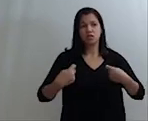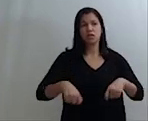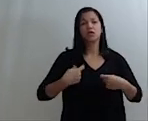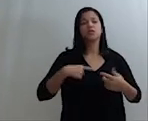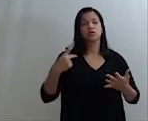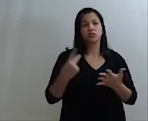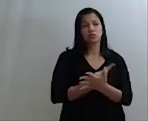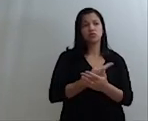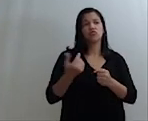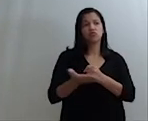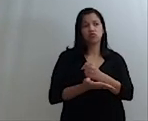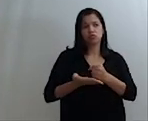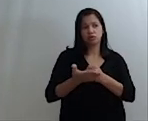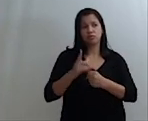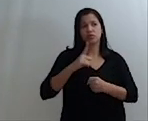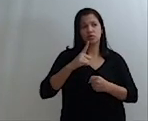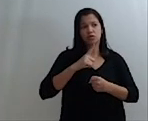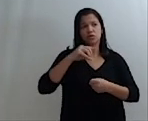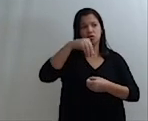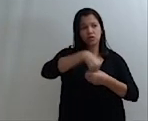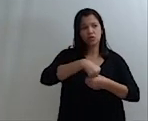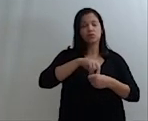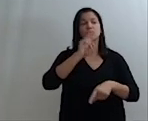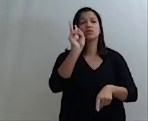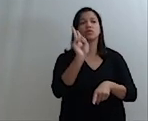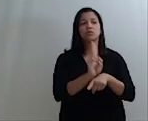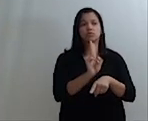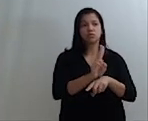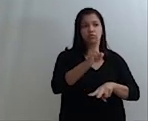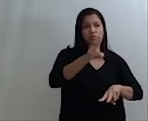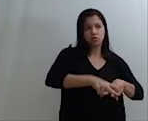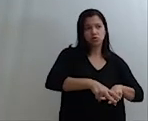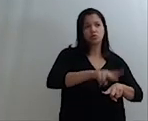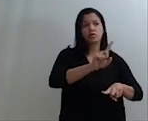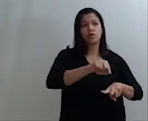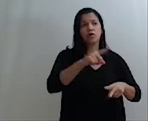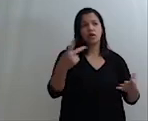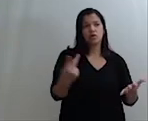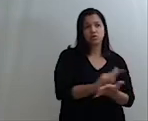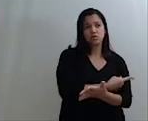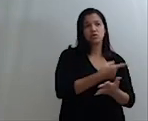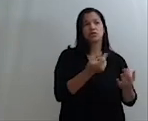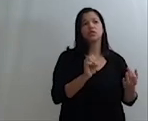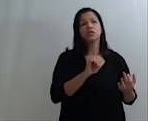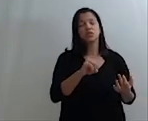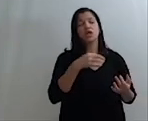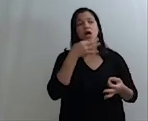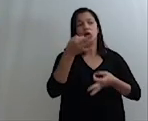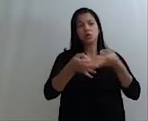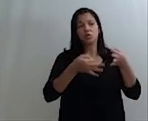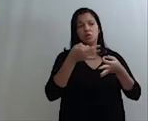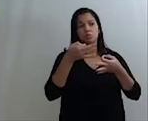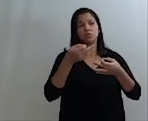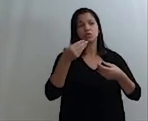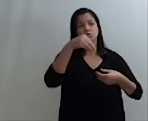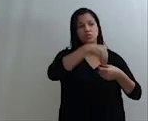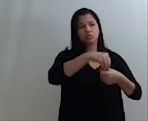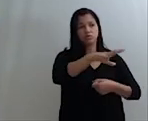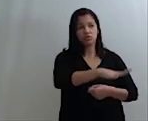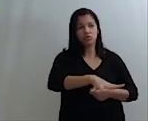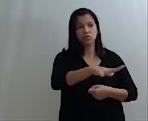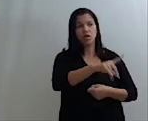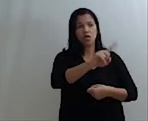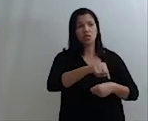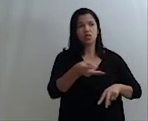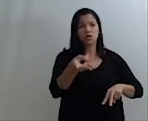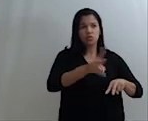fundamentos que ensejaram a decretação da prisão preventiva podendo em caso de insubsistência dos argumentos revogados com essas condenações eu